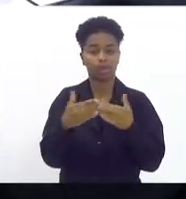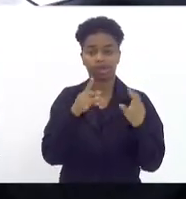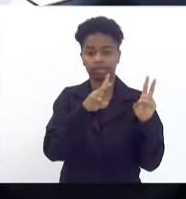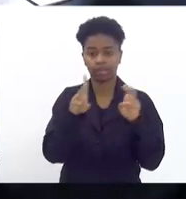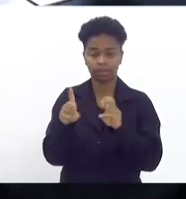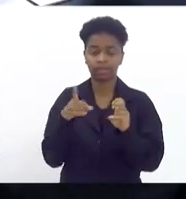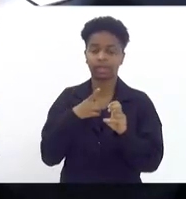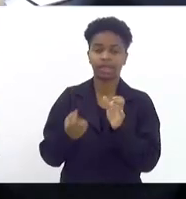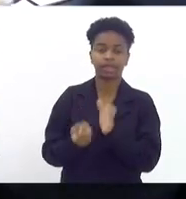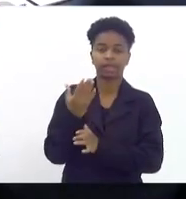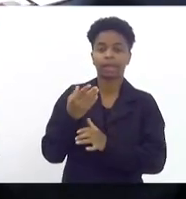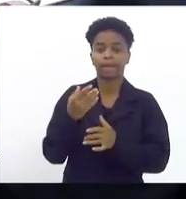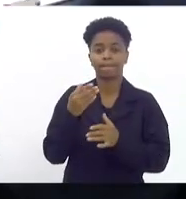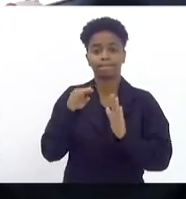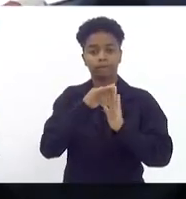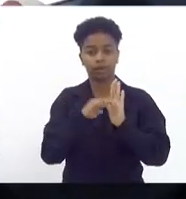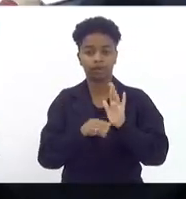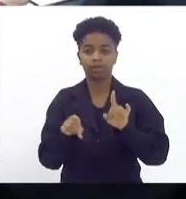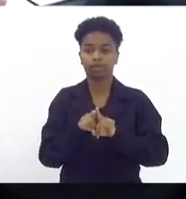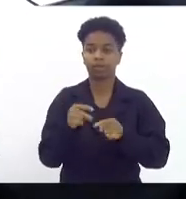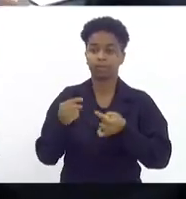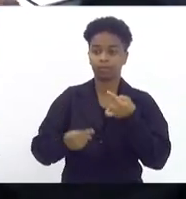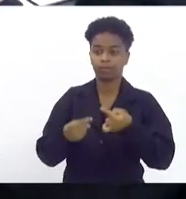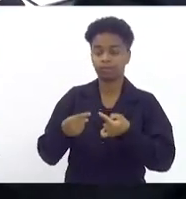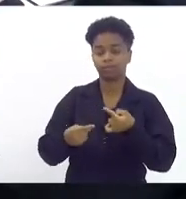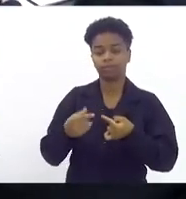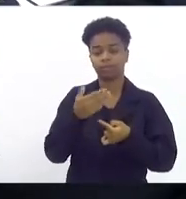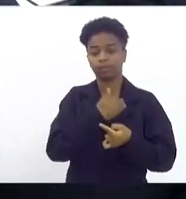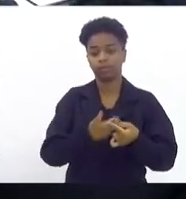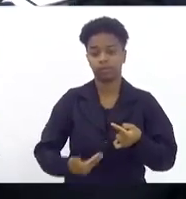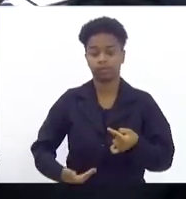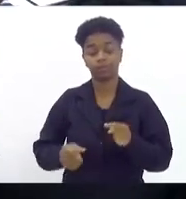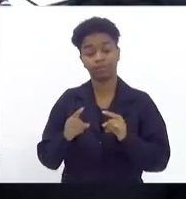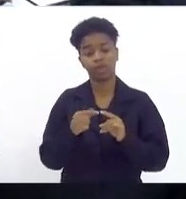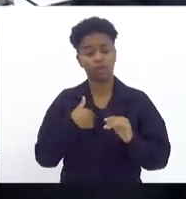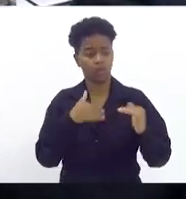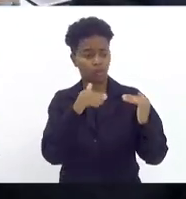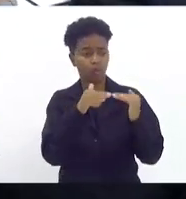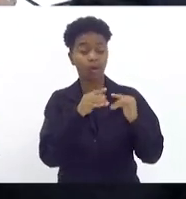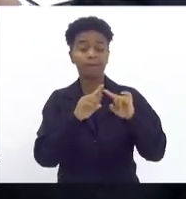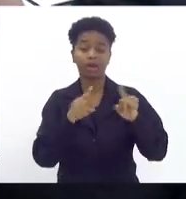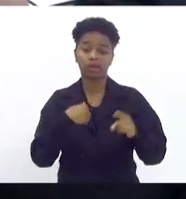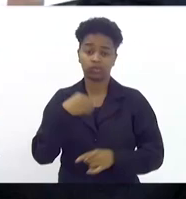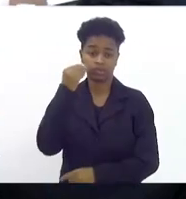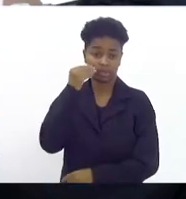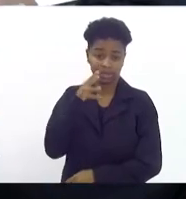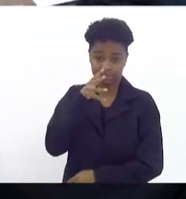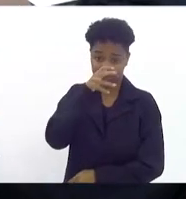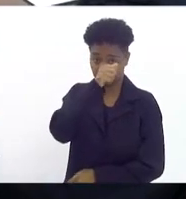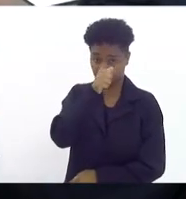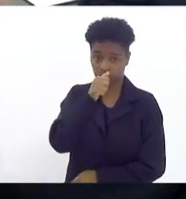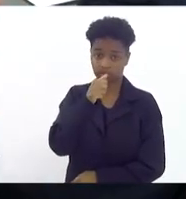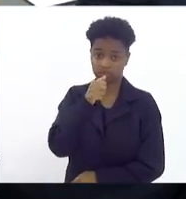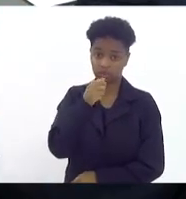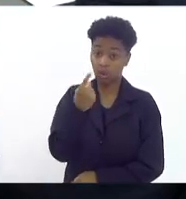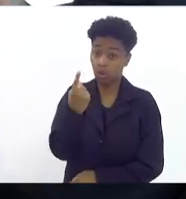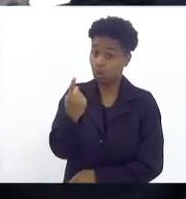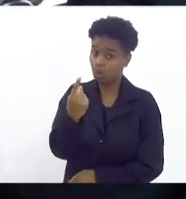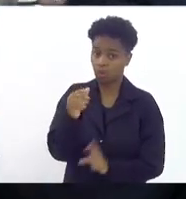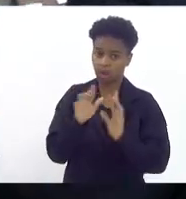criar programa, política pública específica... Eu concordo com a ideia geral. Morreu. Mas ainda assim, eu tento salvar por uma única sessão,